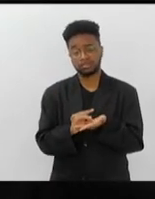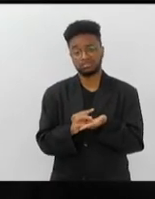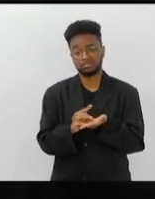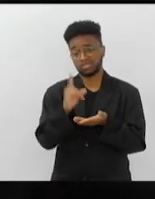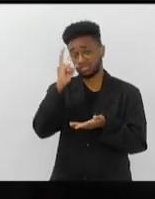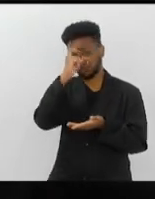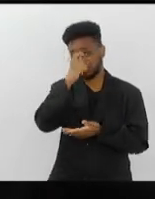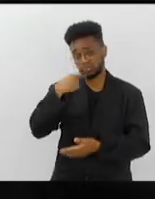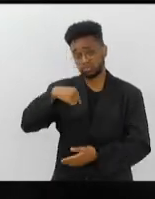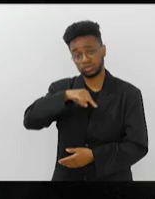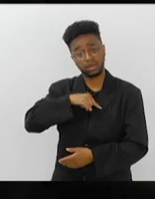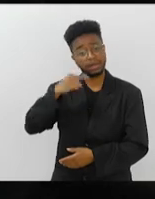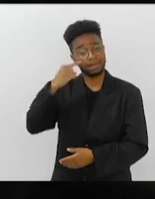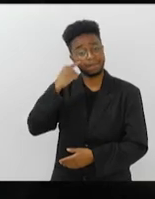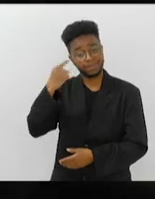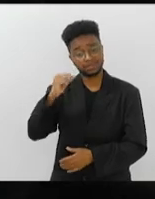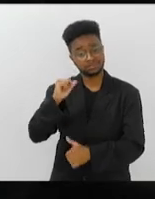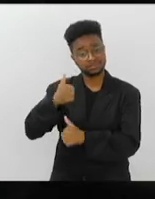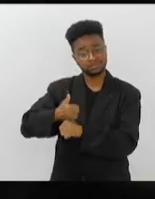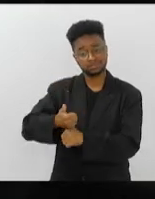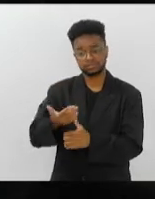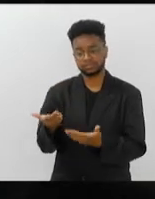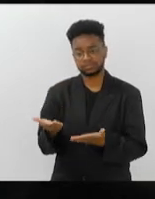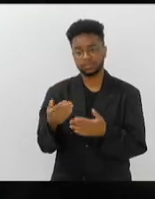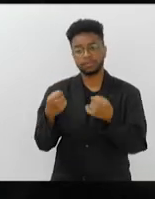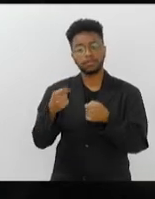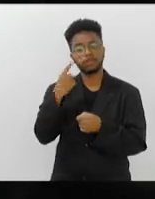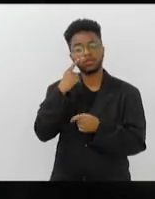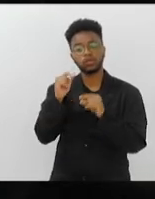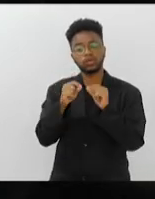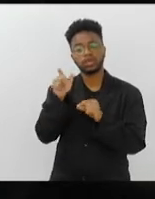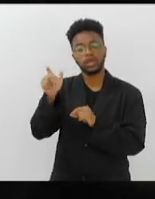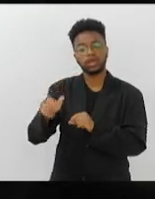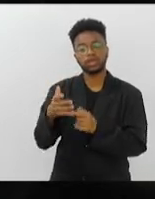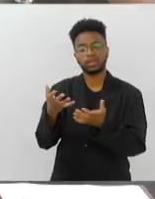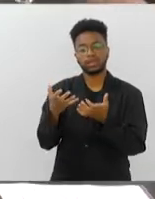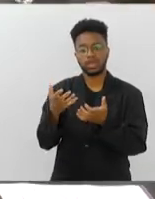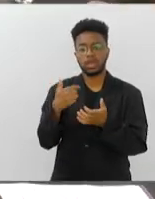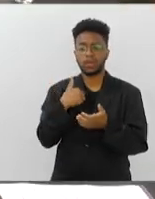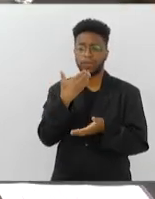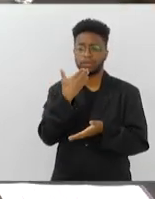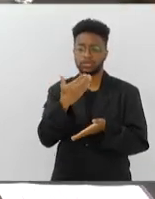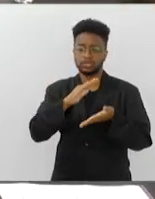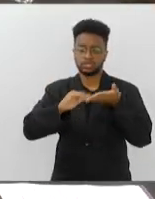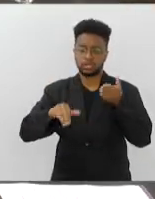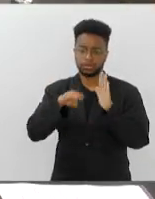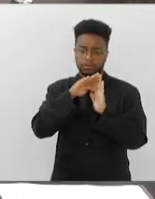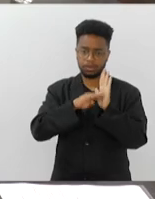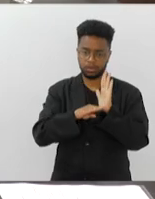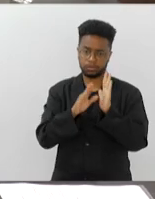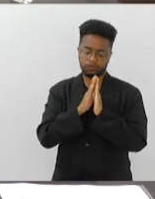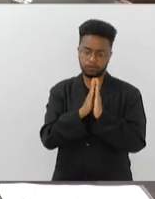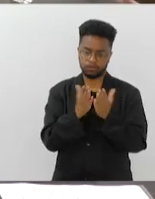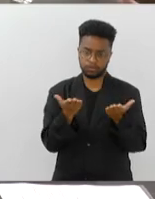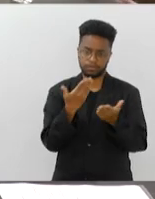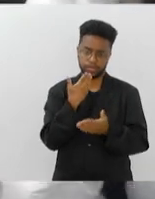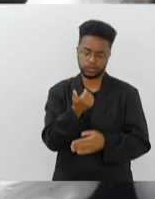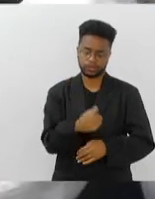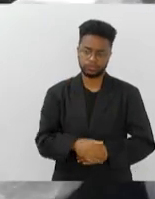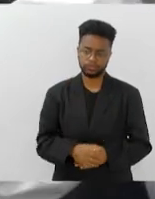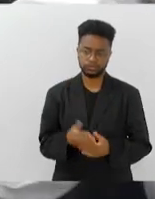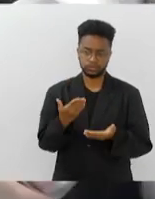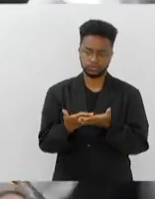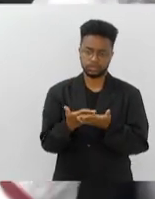nós pensemos pela deputada. Queria adivinhar o que ela quer e tentar adequar. Presidente, eu vou pedir para retirar de pauta, por favor. Melhor. Para estudar